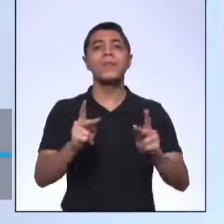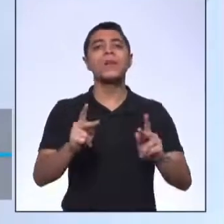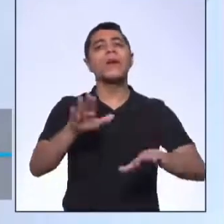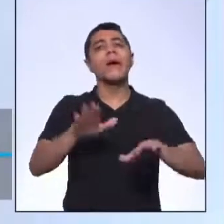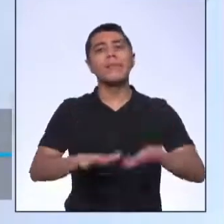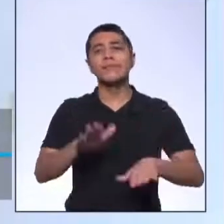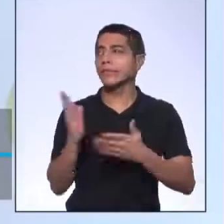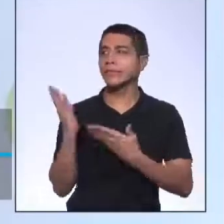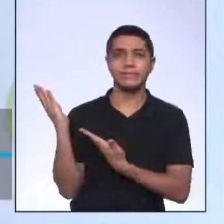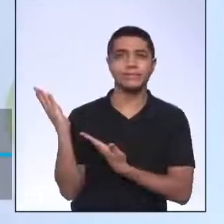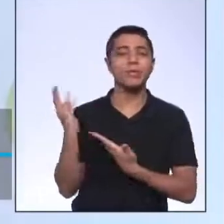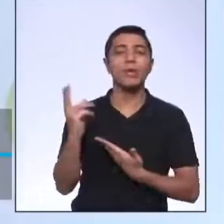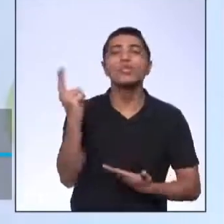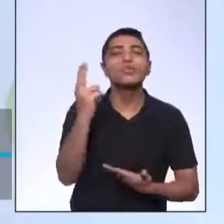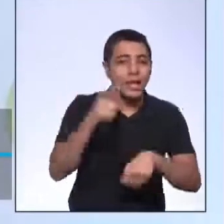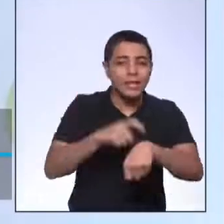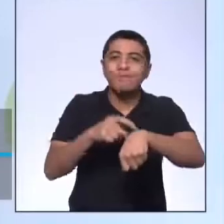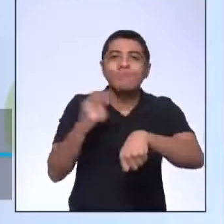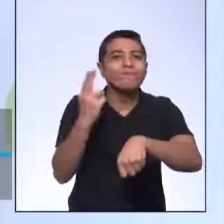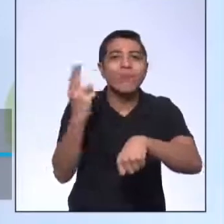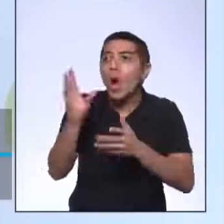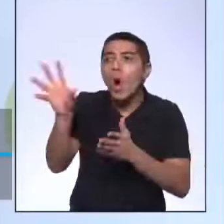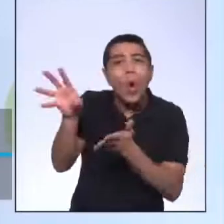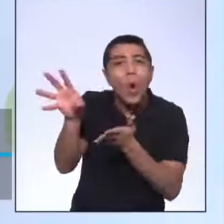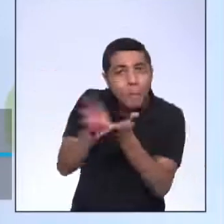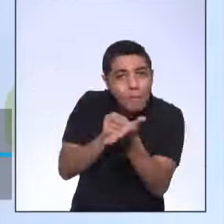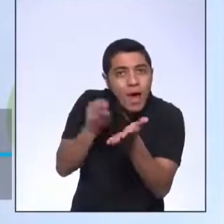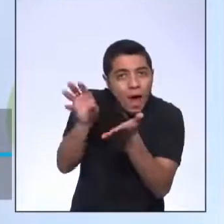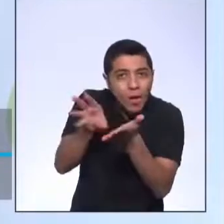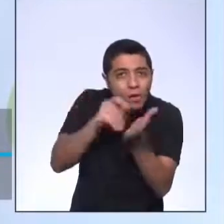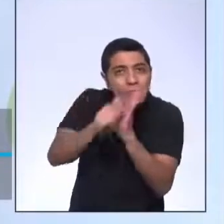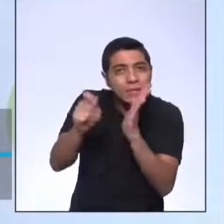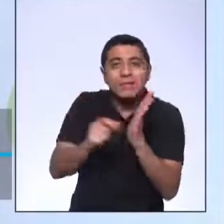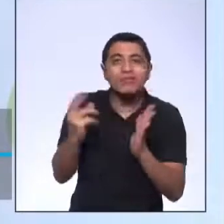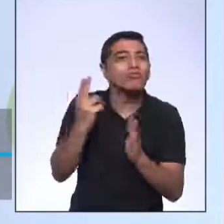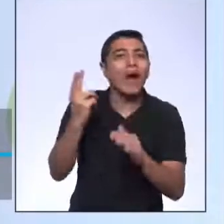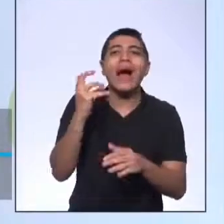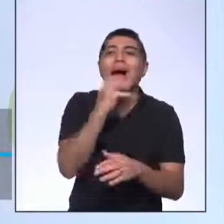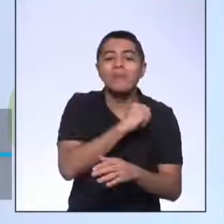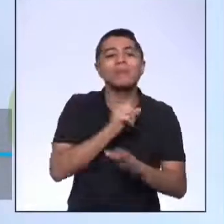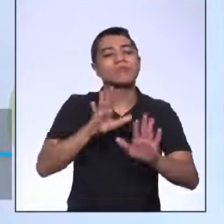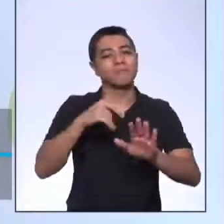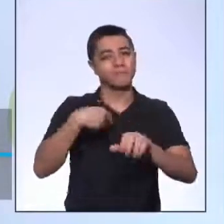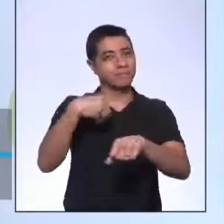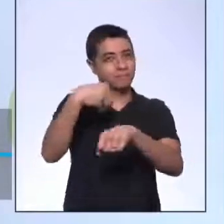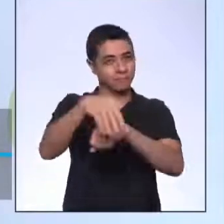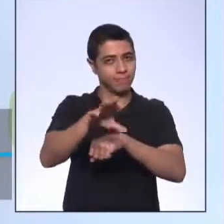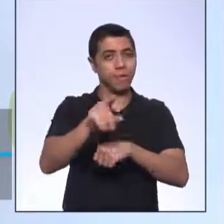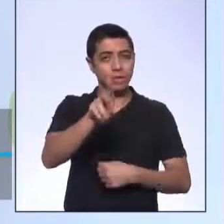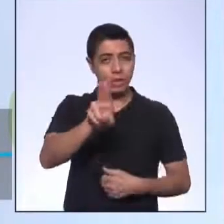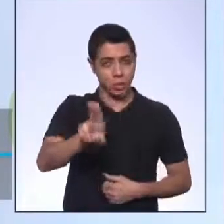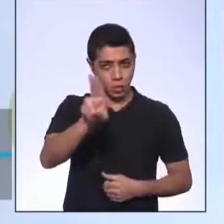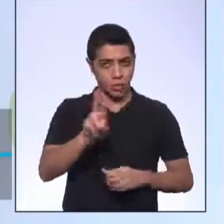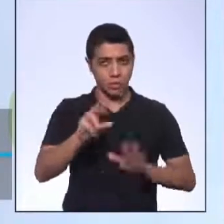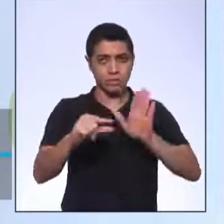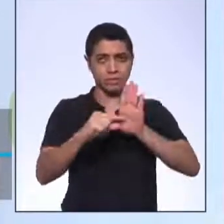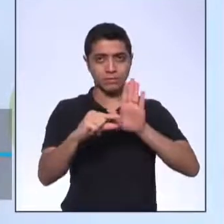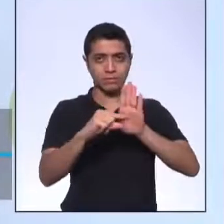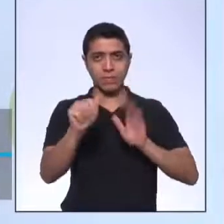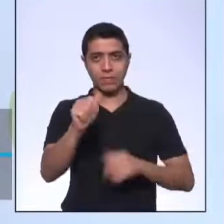vezes né Não dá tempo de copiar tudo tal então uma dica para vocês quem estiver acompanhando pelo aplicativo no celular